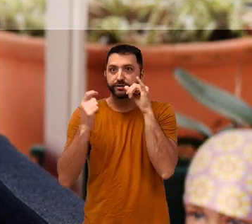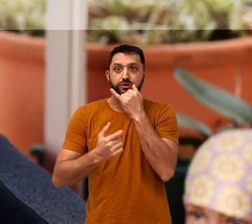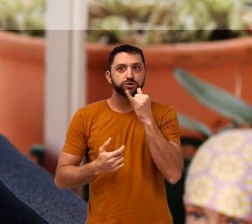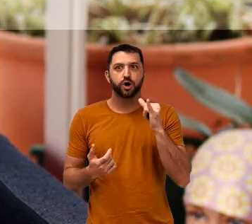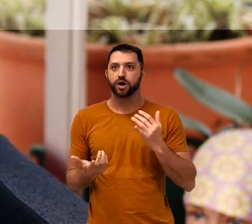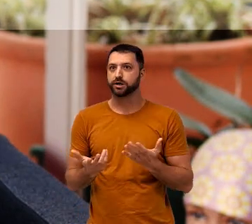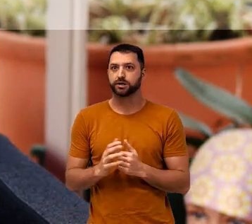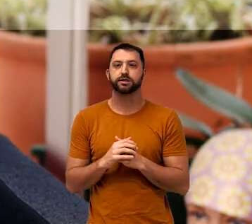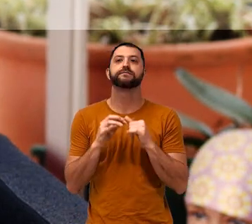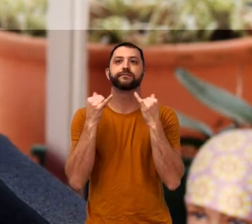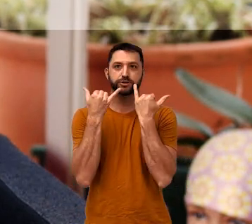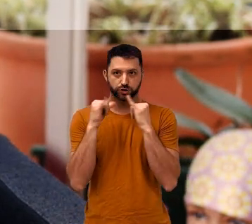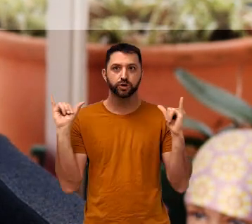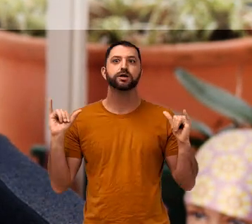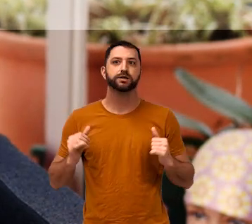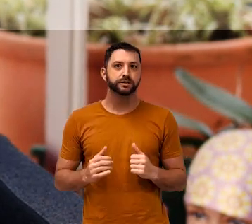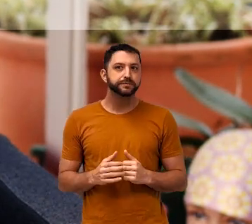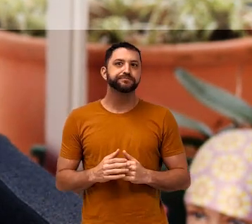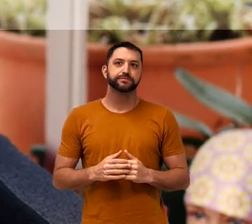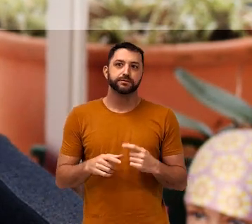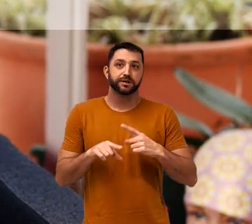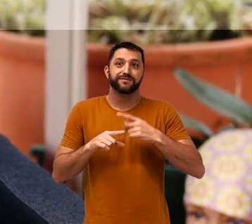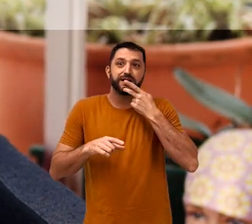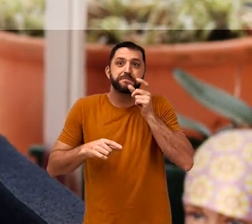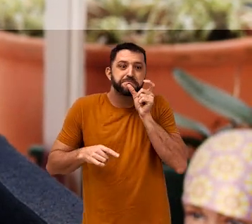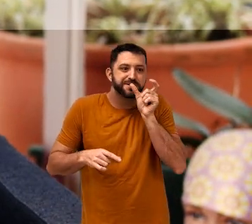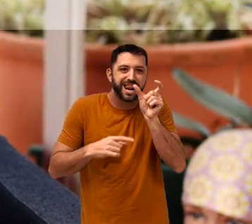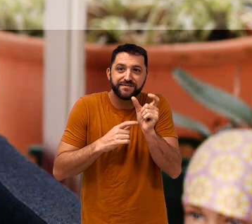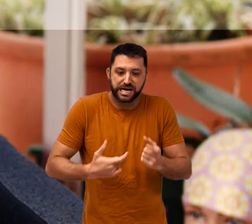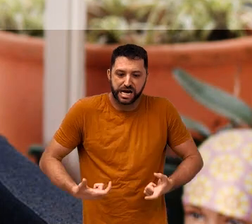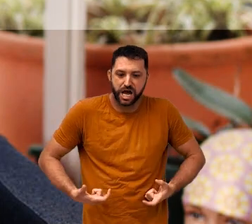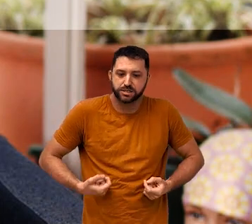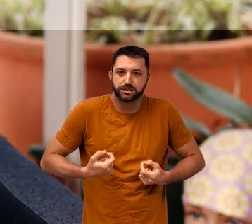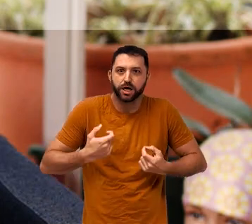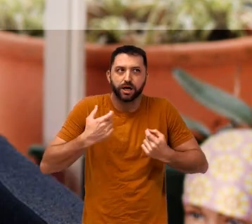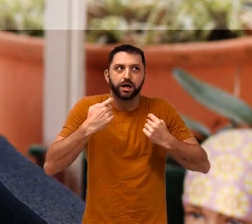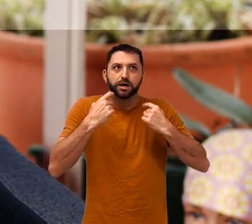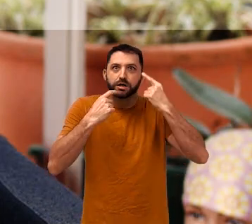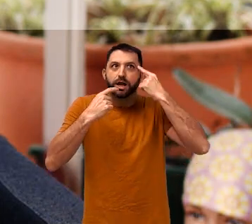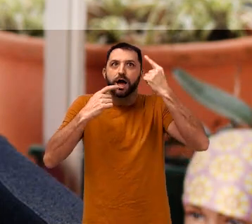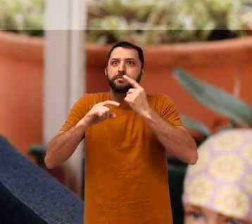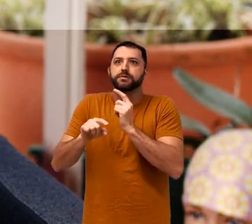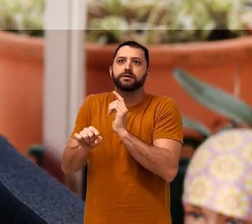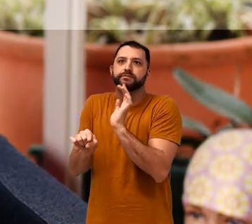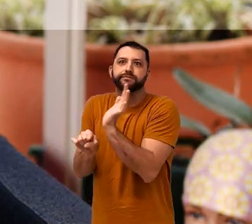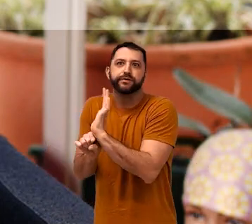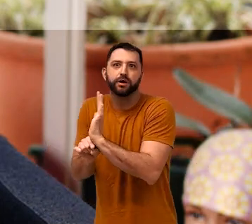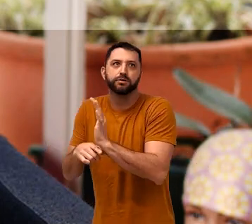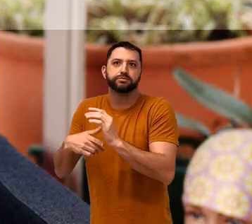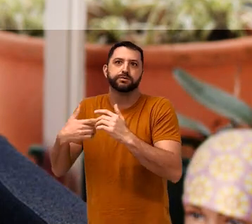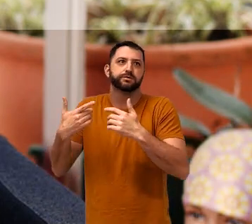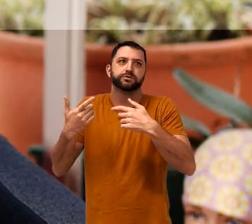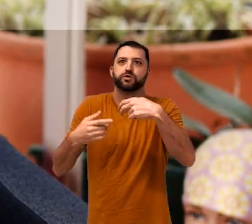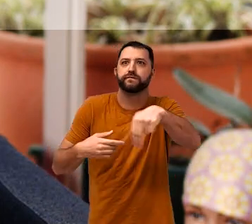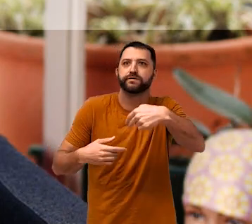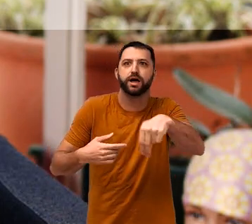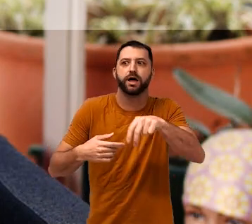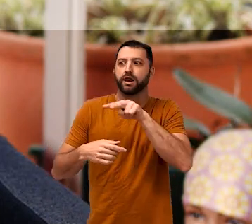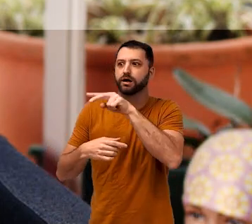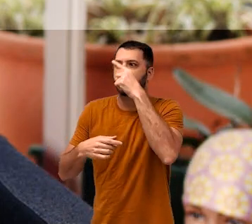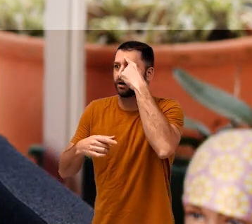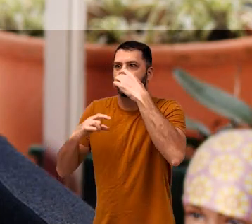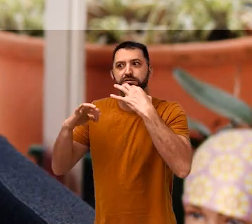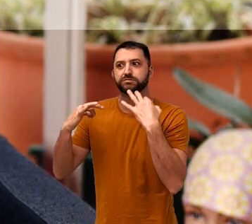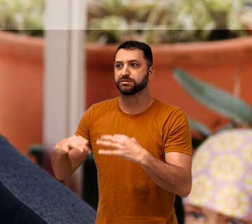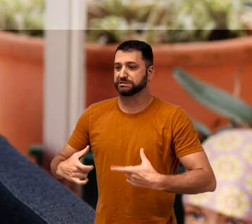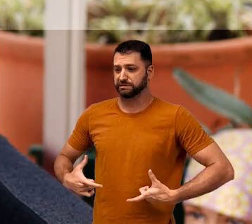na hora, né? Porque a gente já logo lembra, escuta câncer, lembra dos filmes de Hollywood, das novelas que associam câncer com